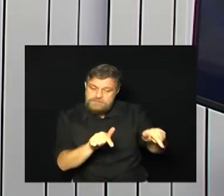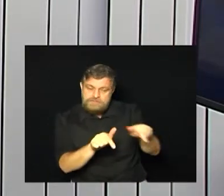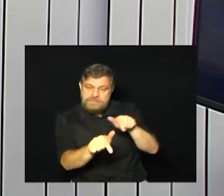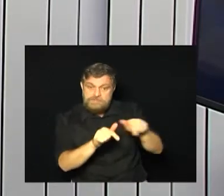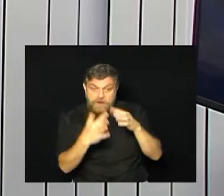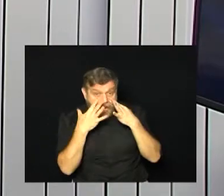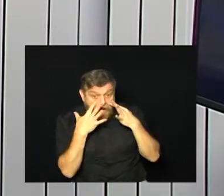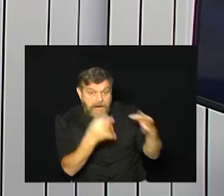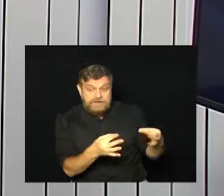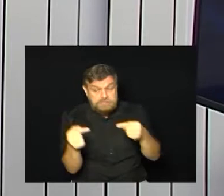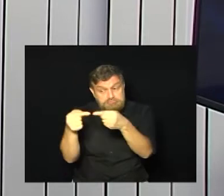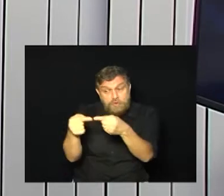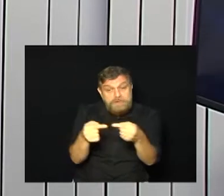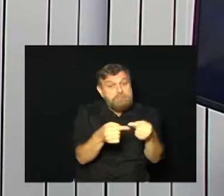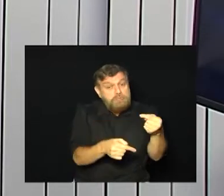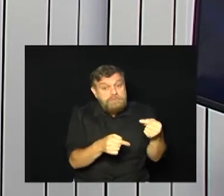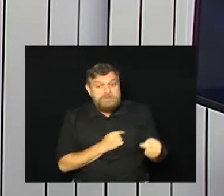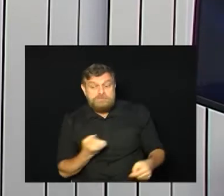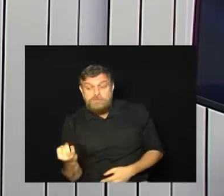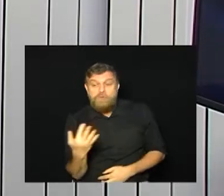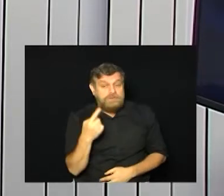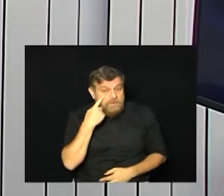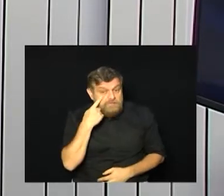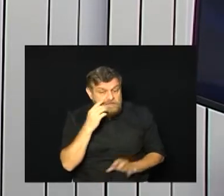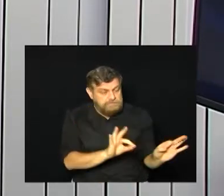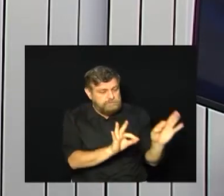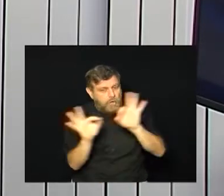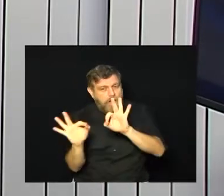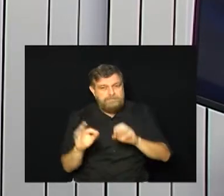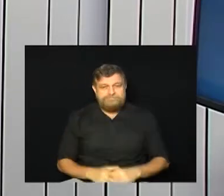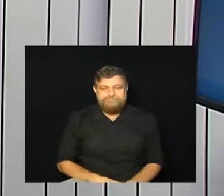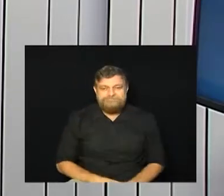atento para ver se você se encaixa em alguma delas. Confere só.